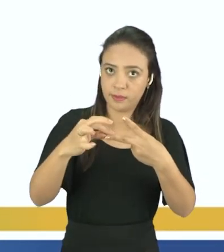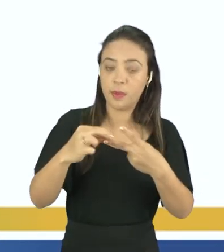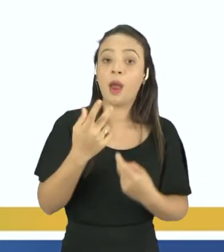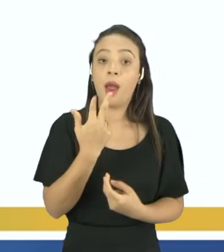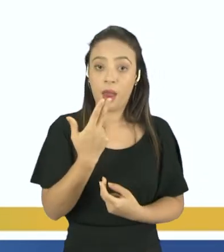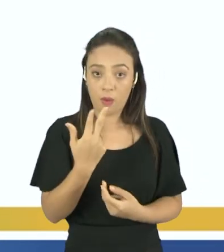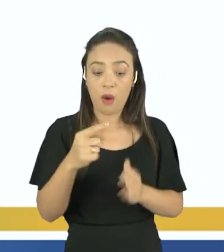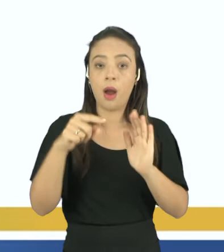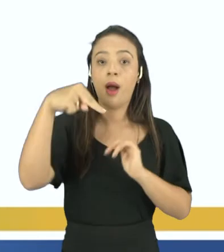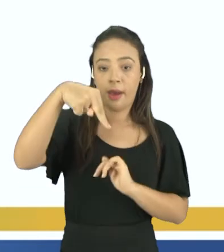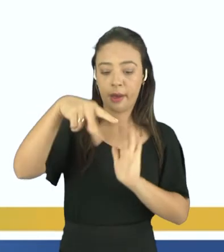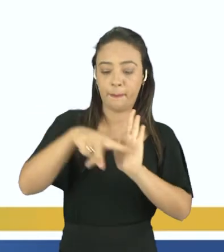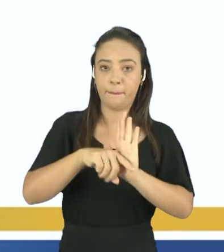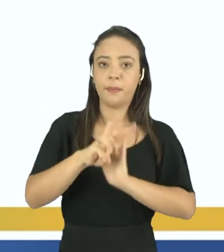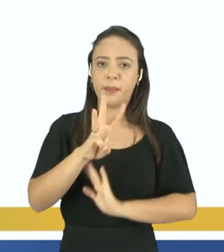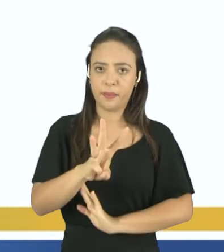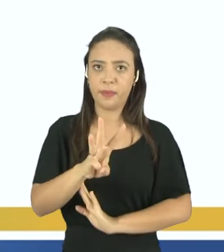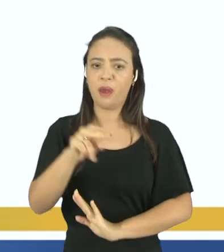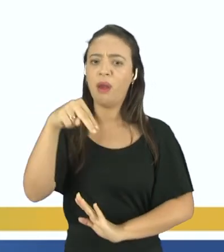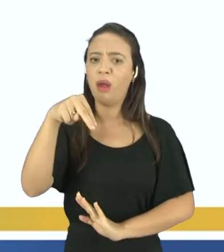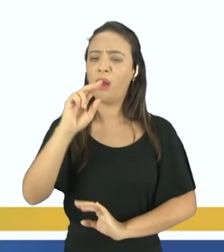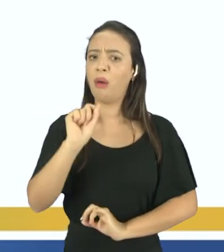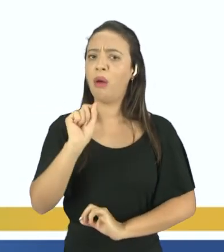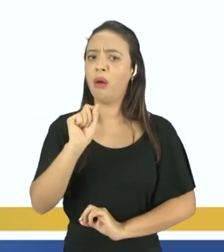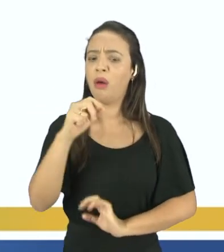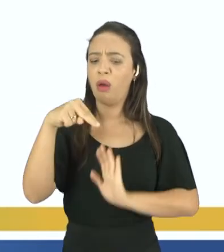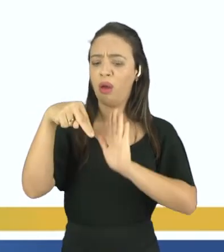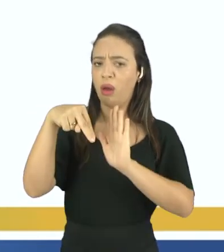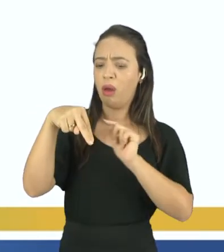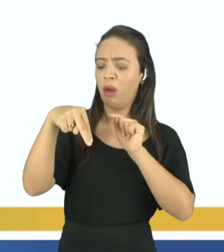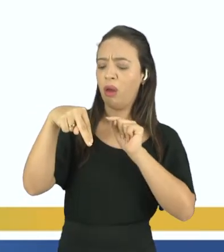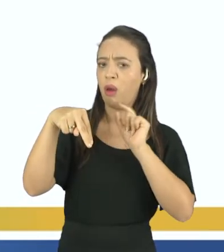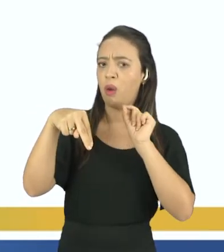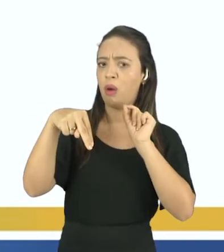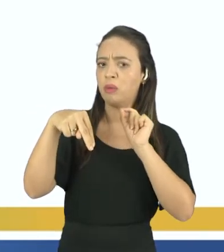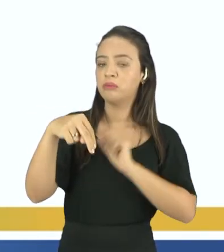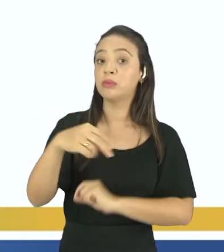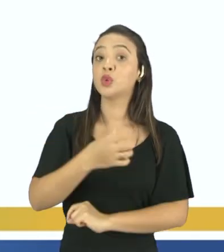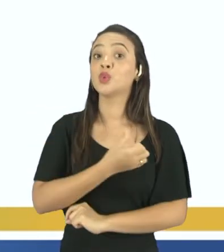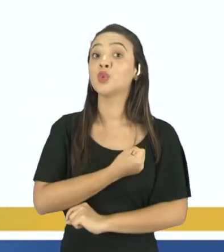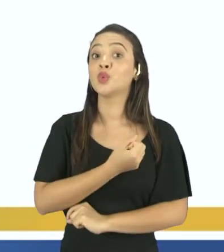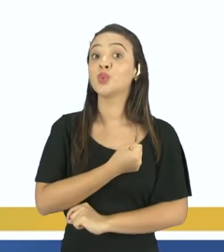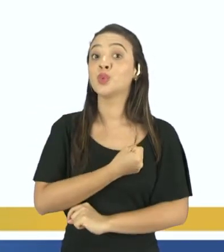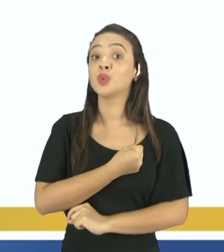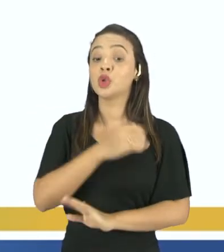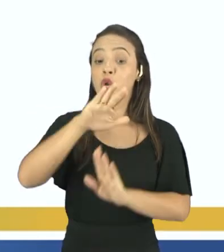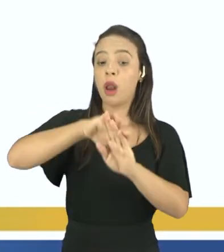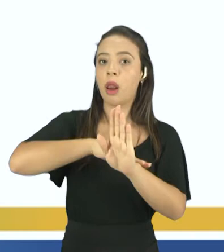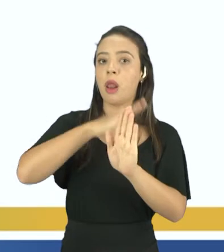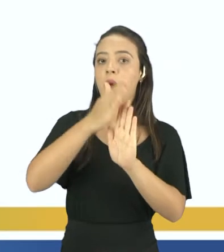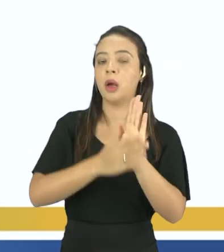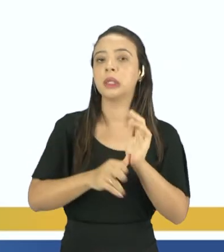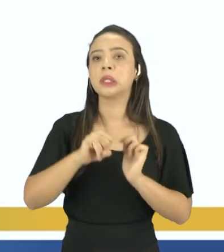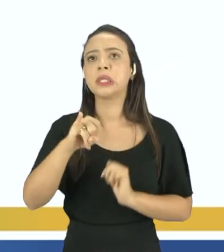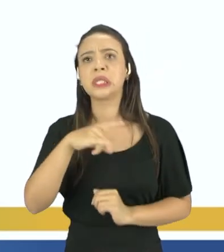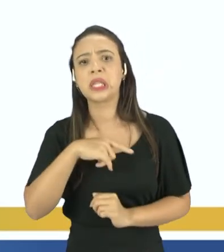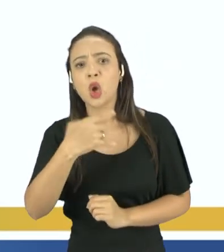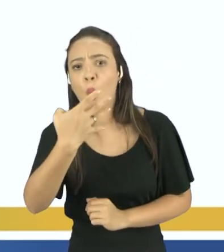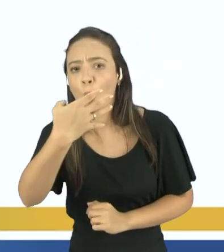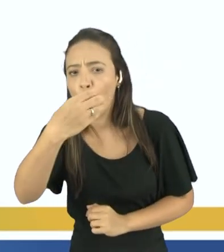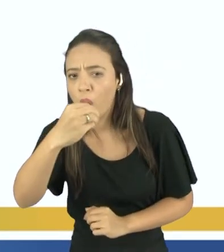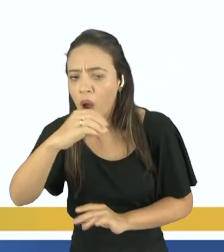menos três certo muito bem o que que é esse n é ele vai ser o número de lados não é isso se esse polígono tem